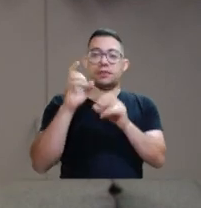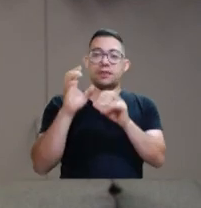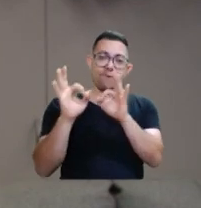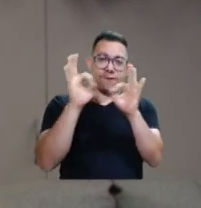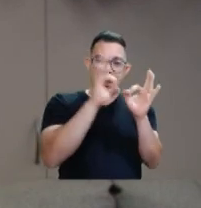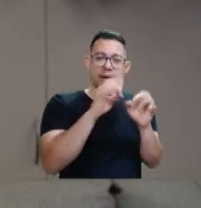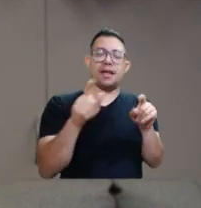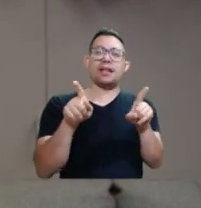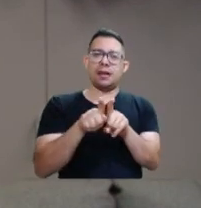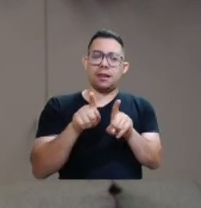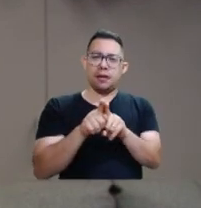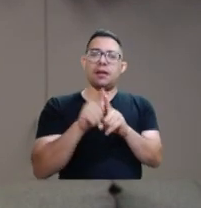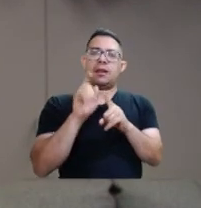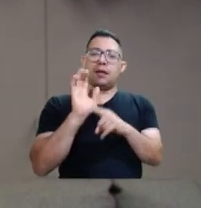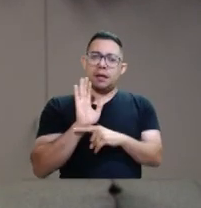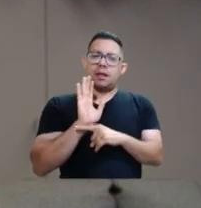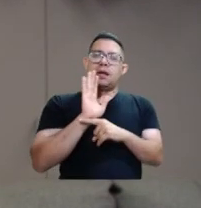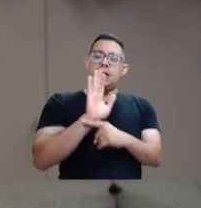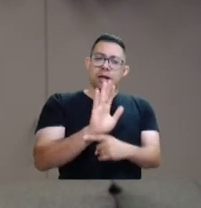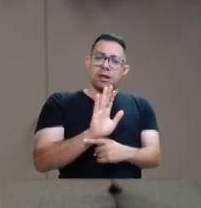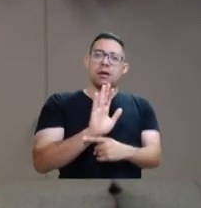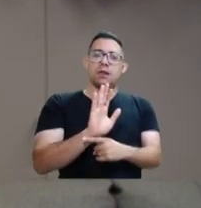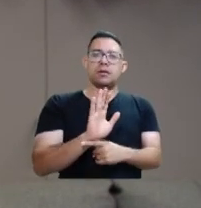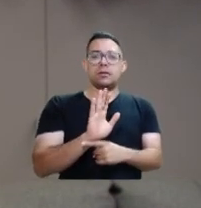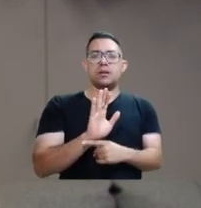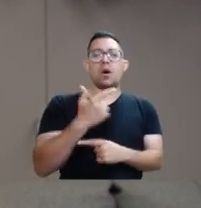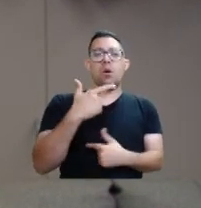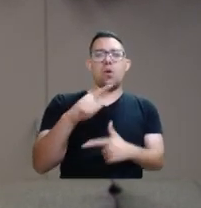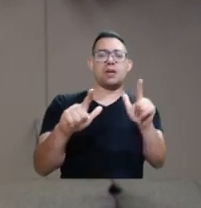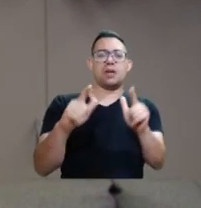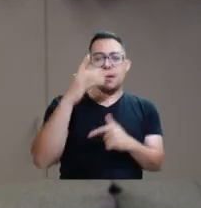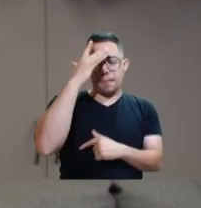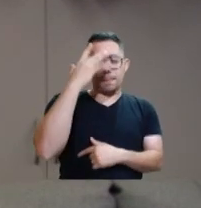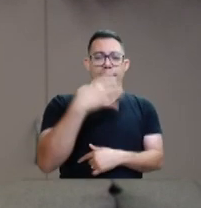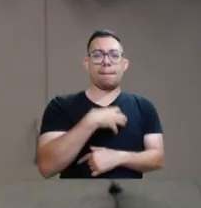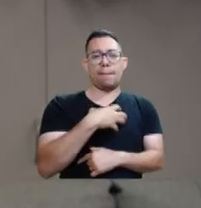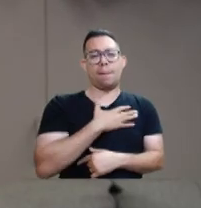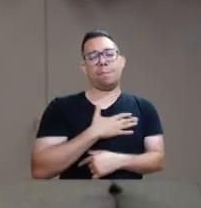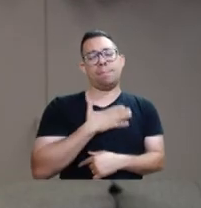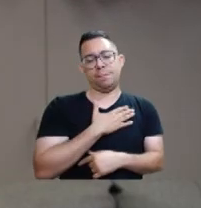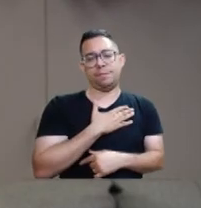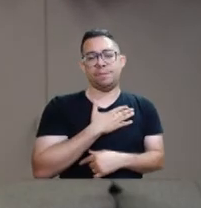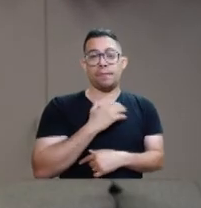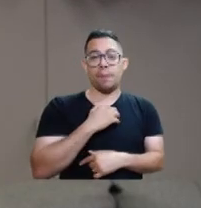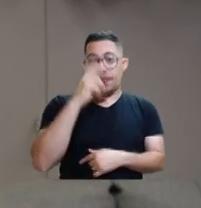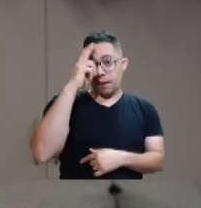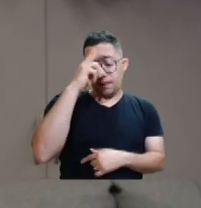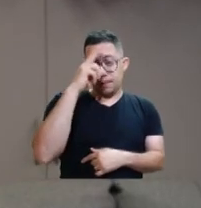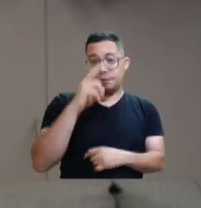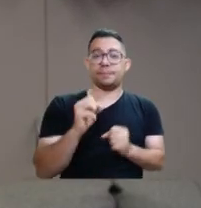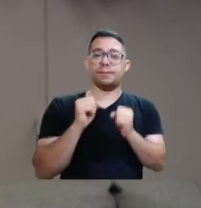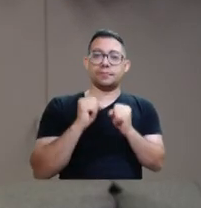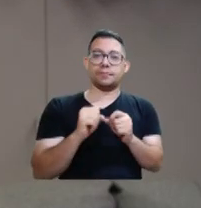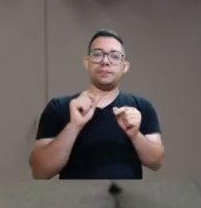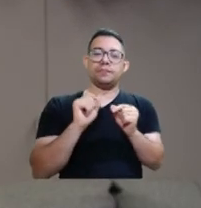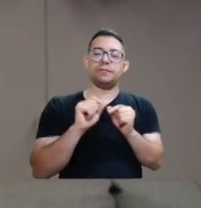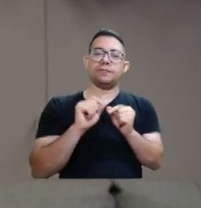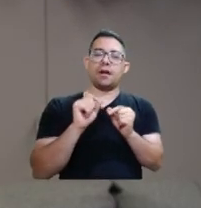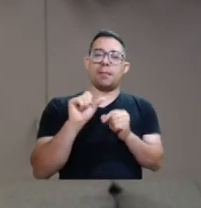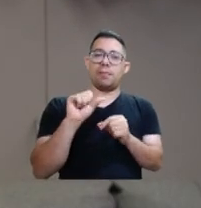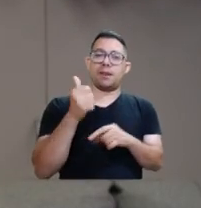vai possibilitar também que outras pessoas possam ver essas obras também. Isso é